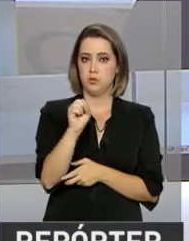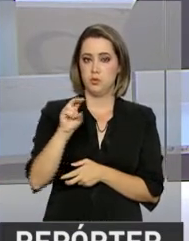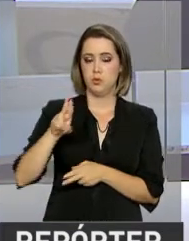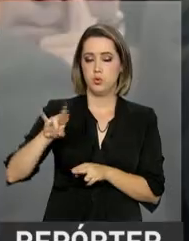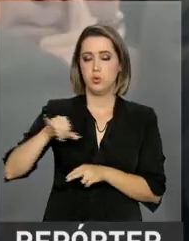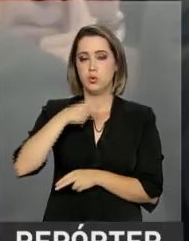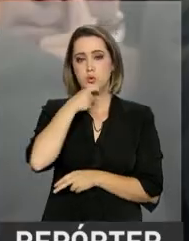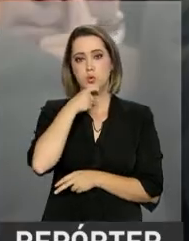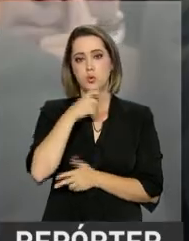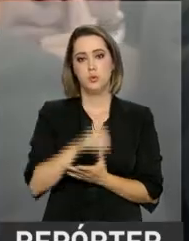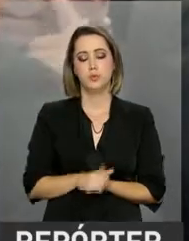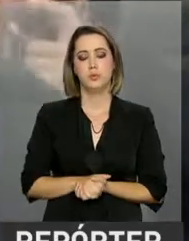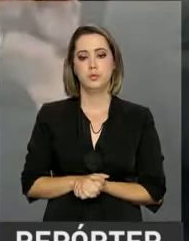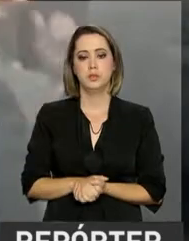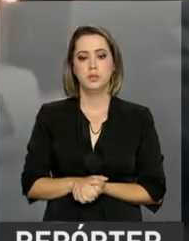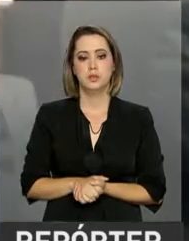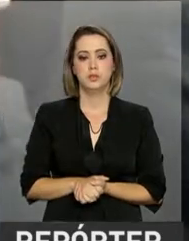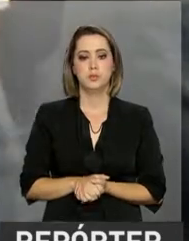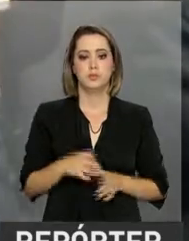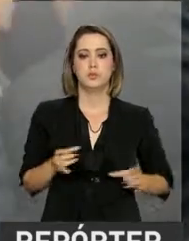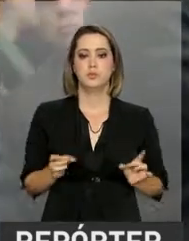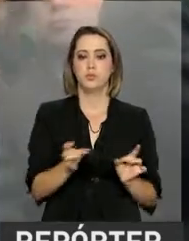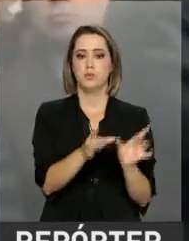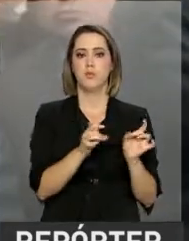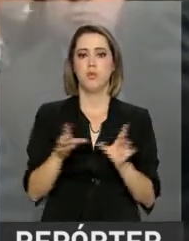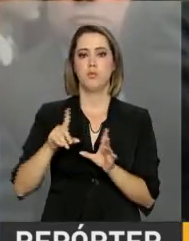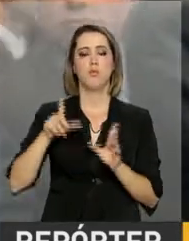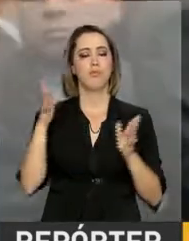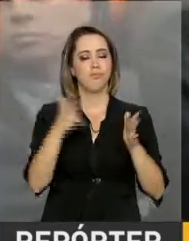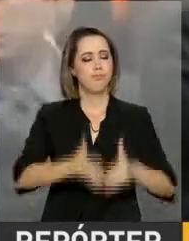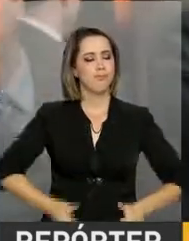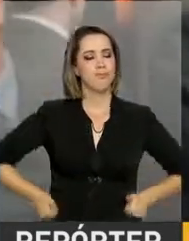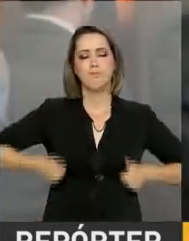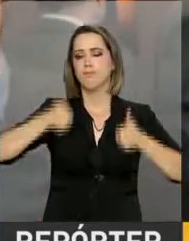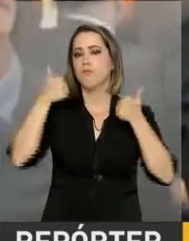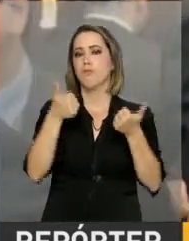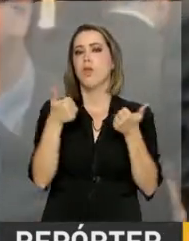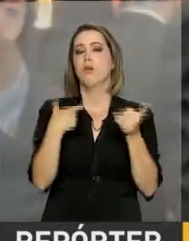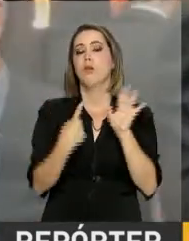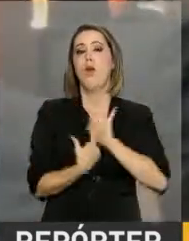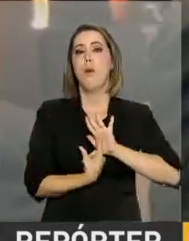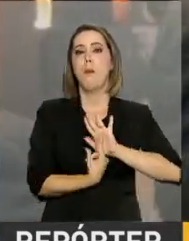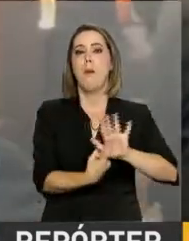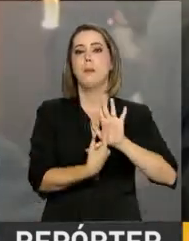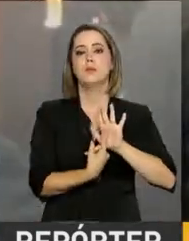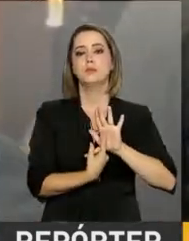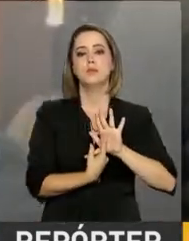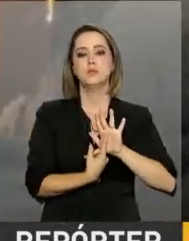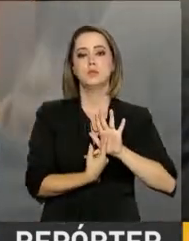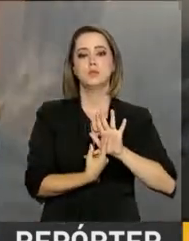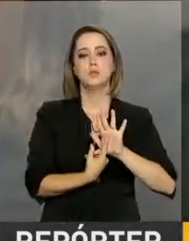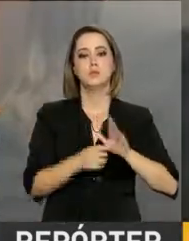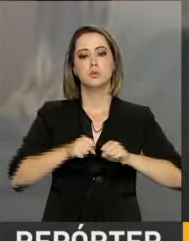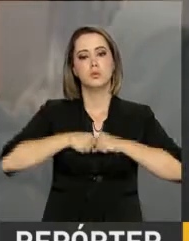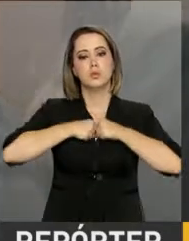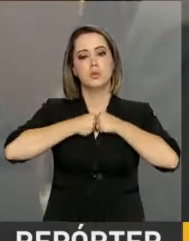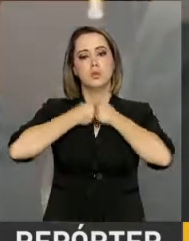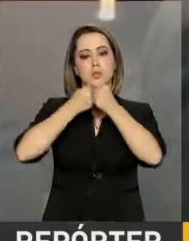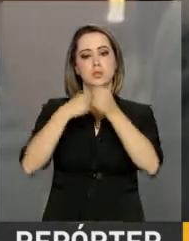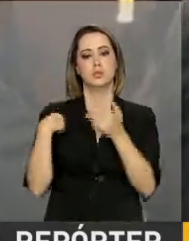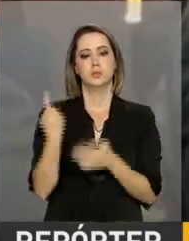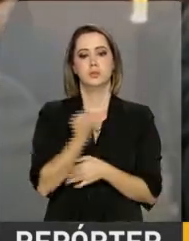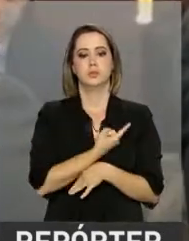julho. O leilão foi um sucesso, uma demonstração de que o esforço que